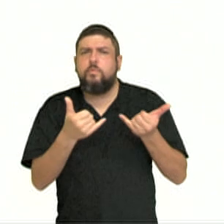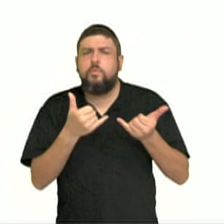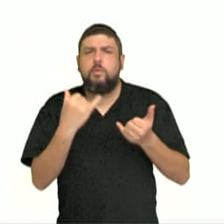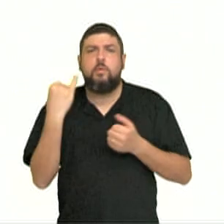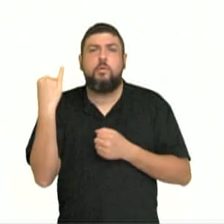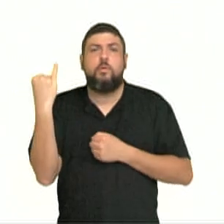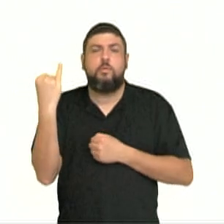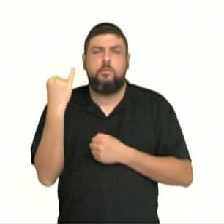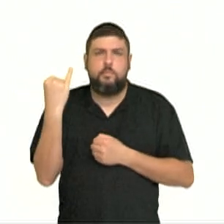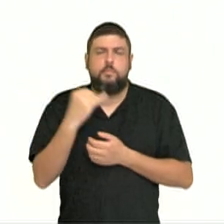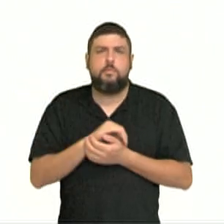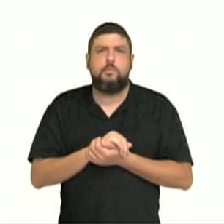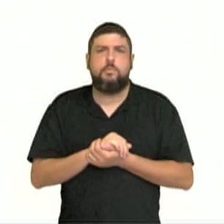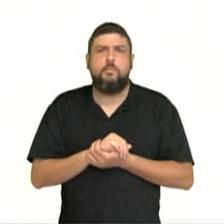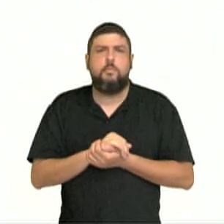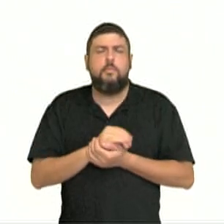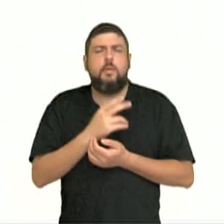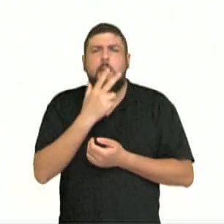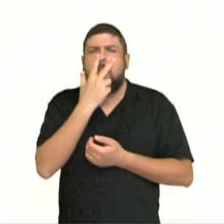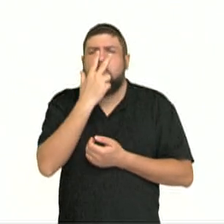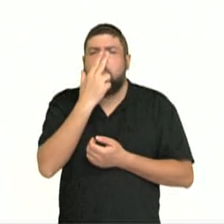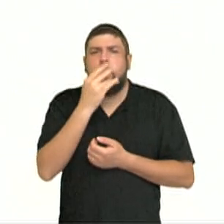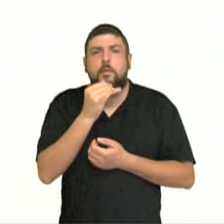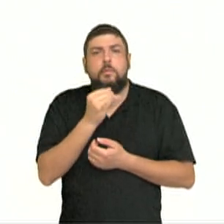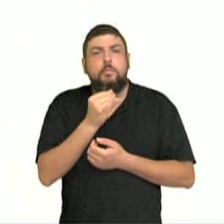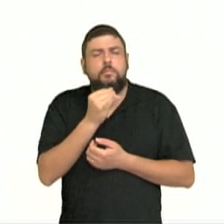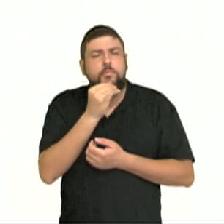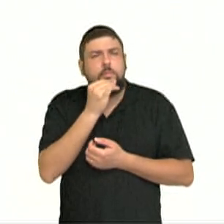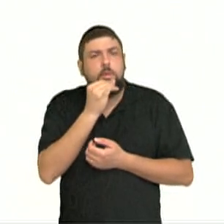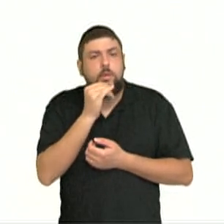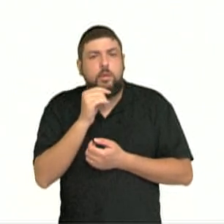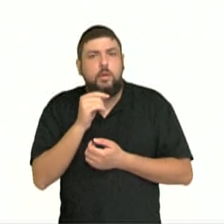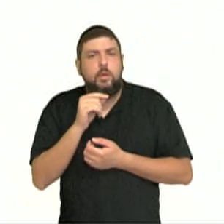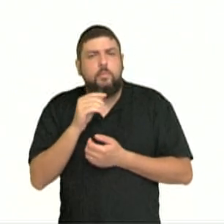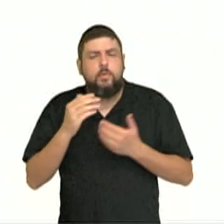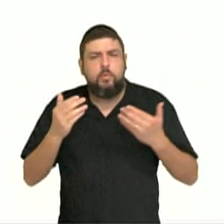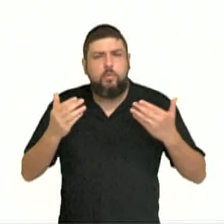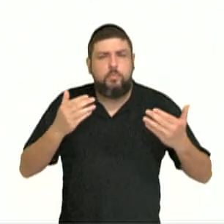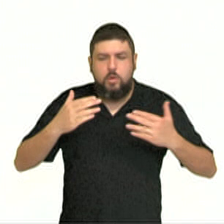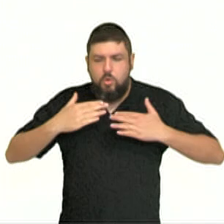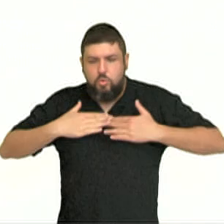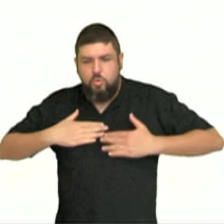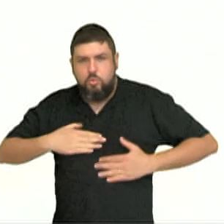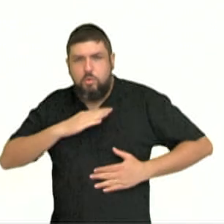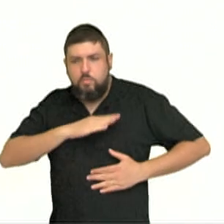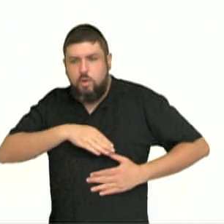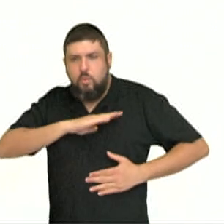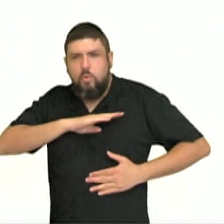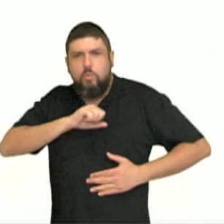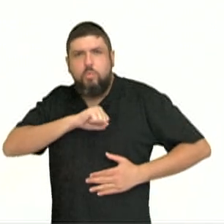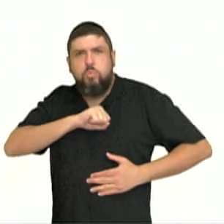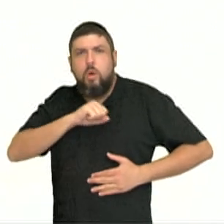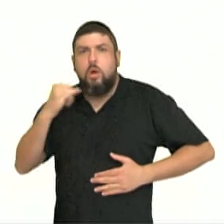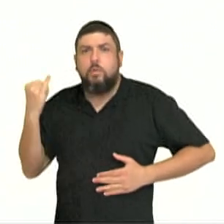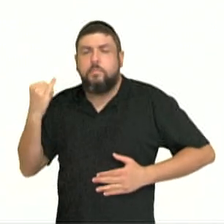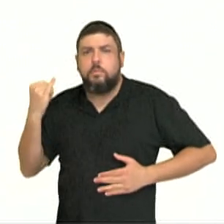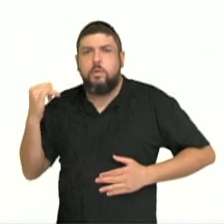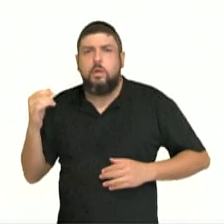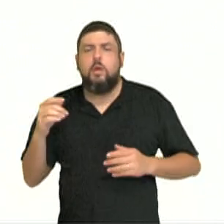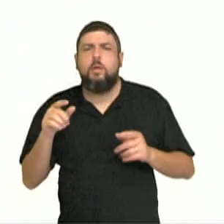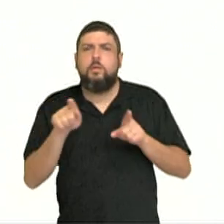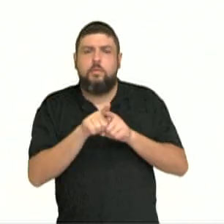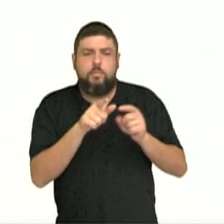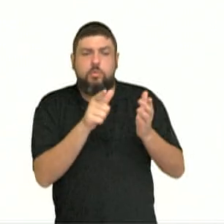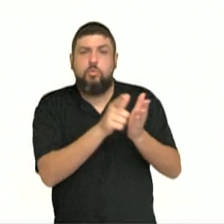né, de uma notícia. É como se fosse o coração da notícia, praticamente, né? Eu digo, às vezes, é como se